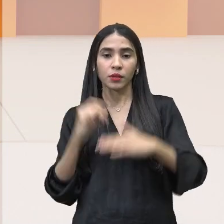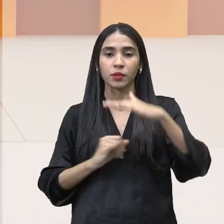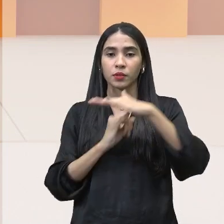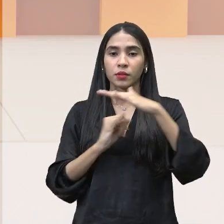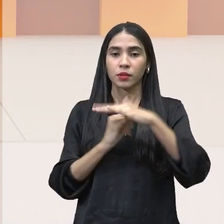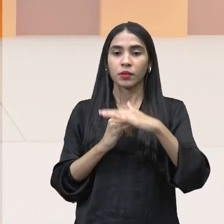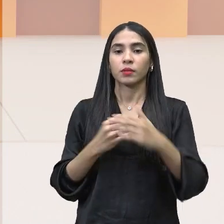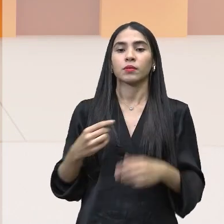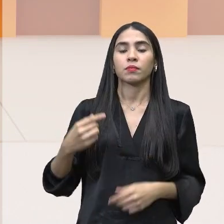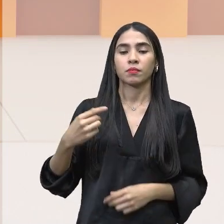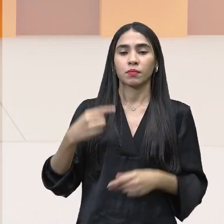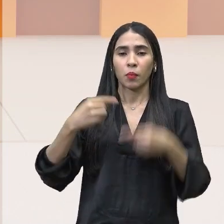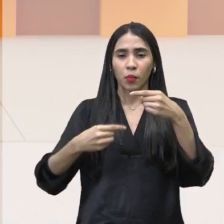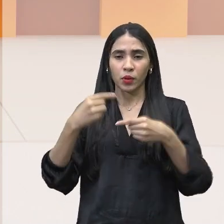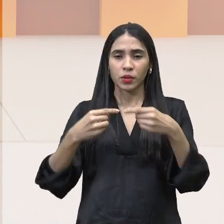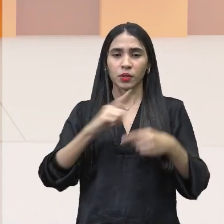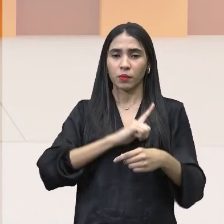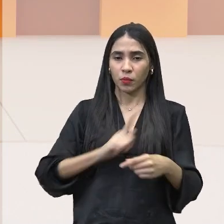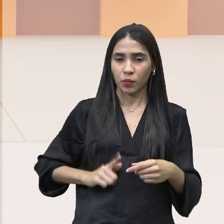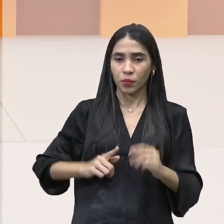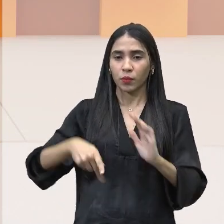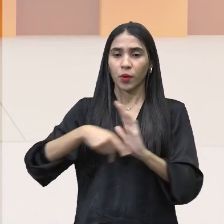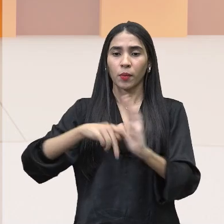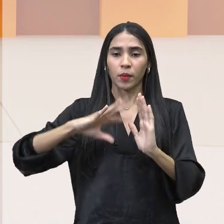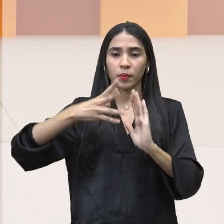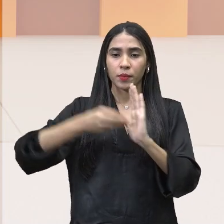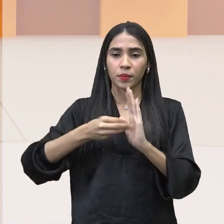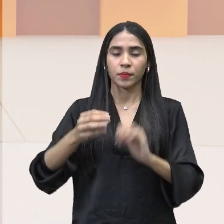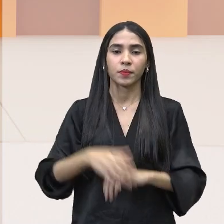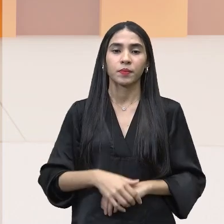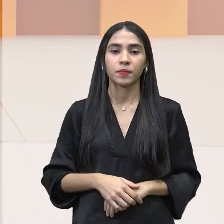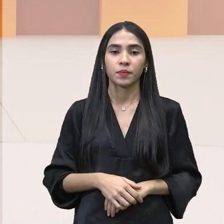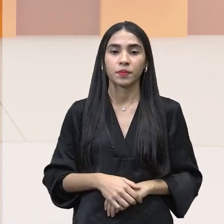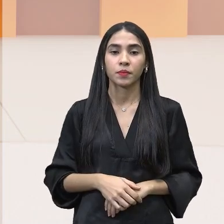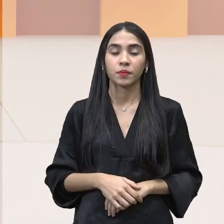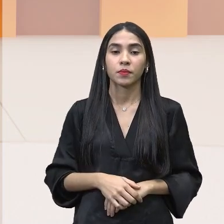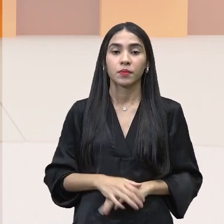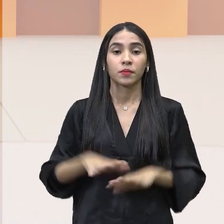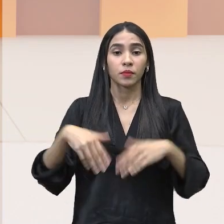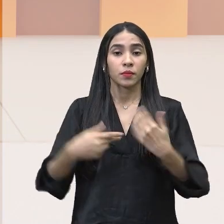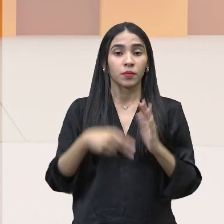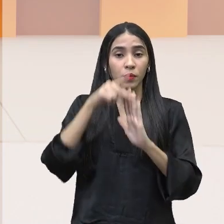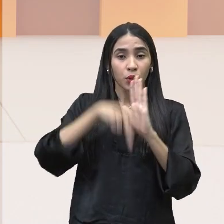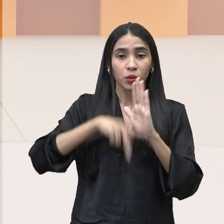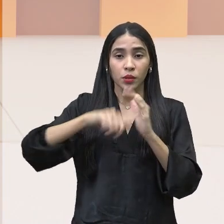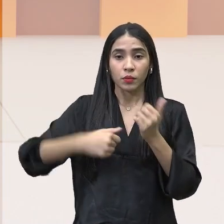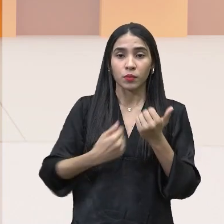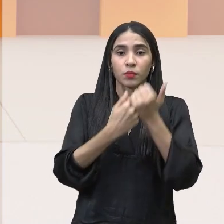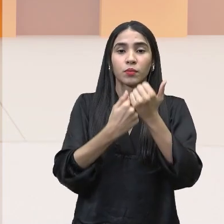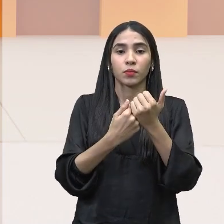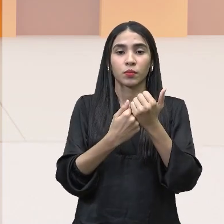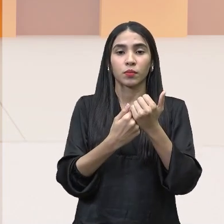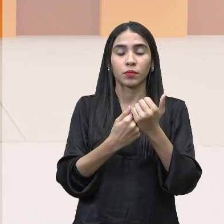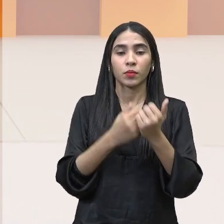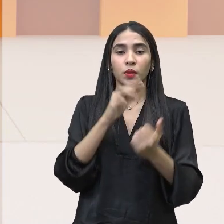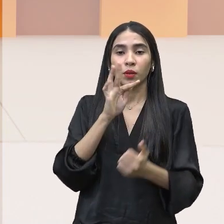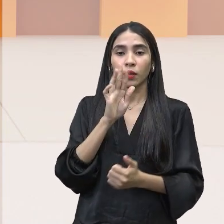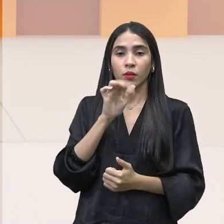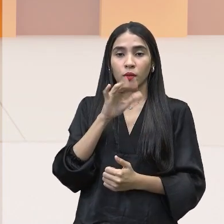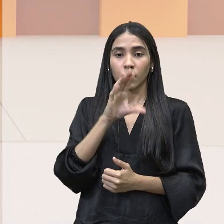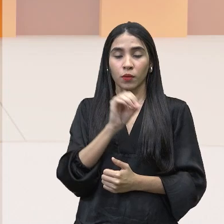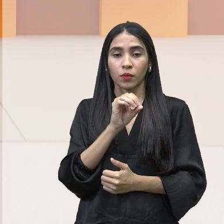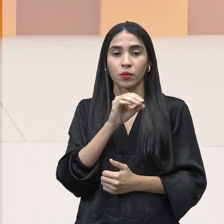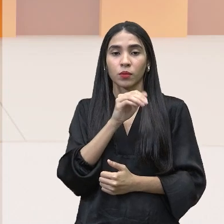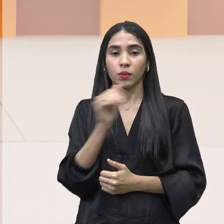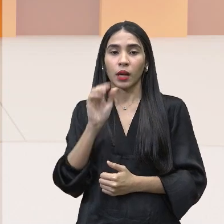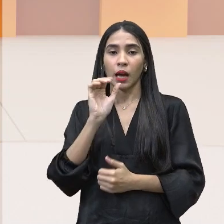Amazônia. Então, ele tem 3 comitês, né? O comitê orientador, temos aí o comitê técnico, temos também